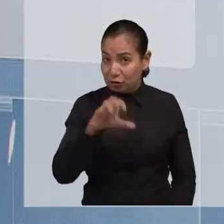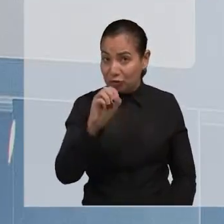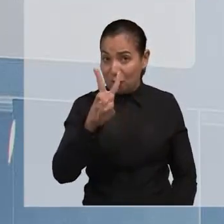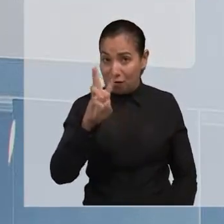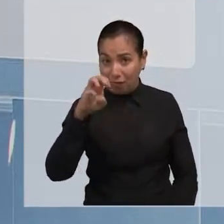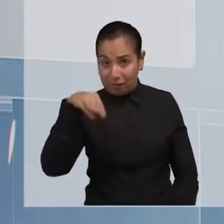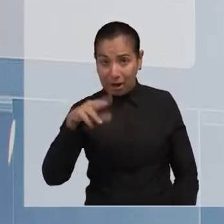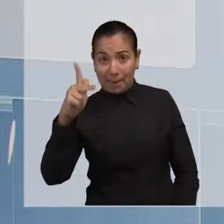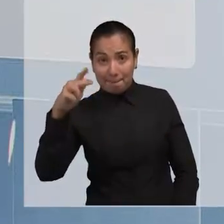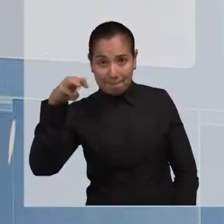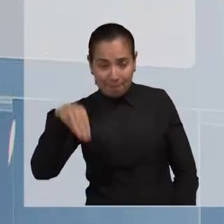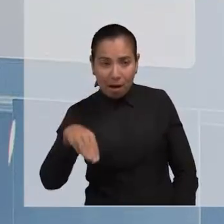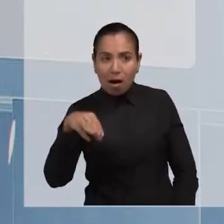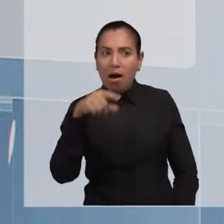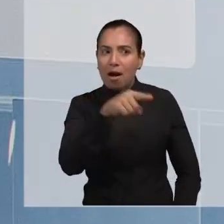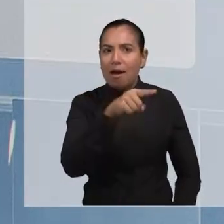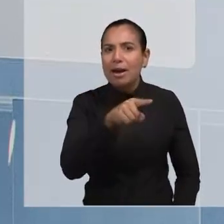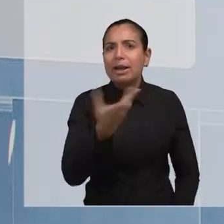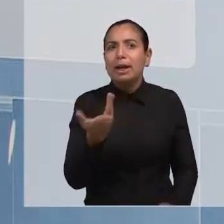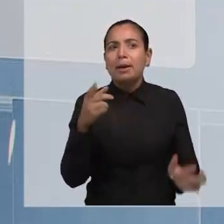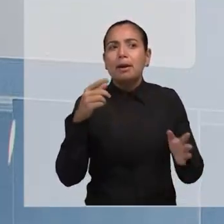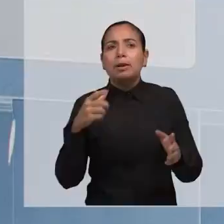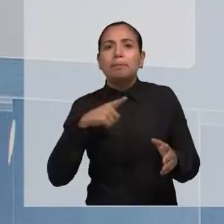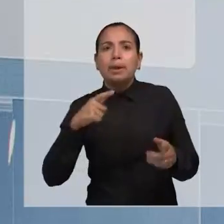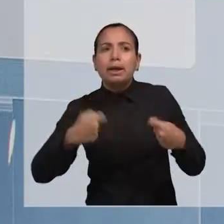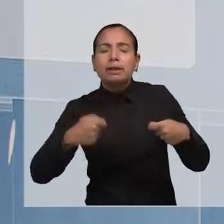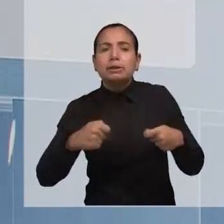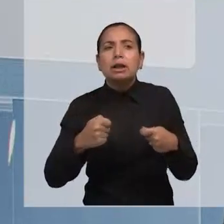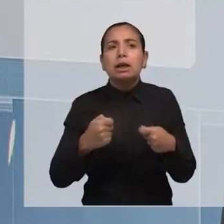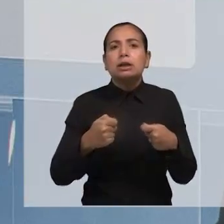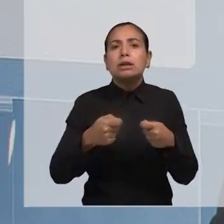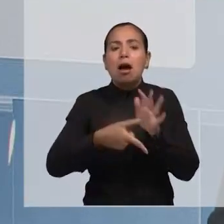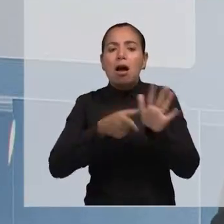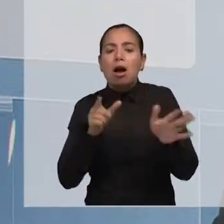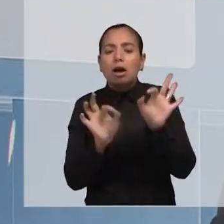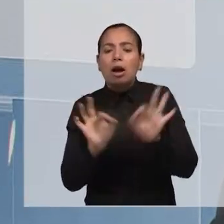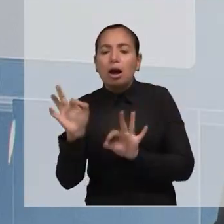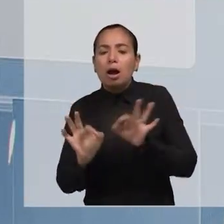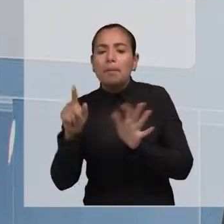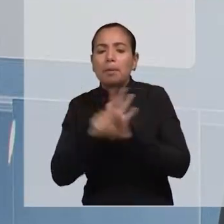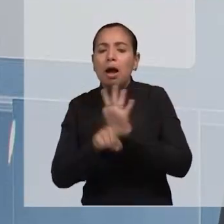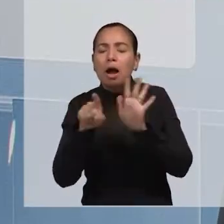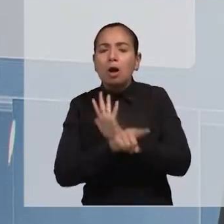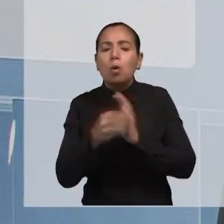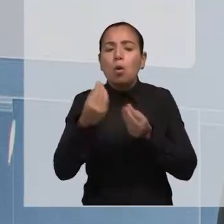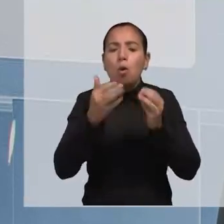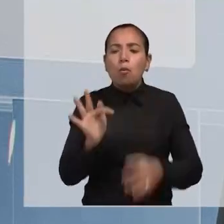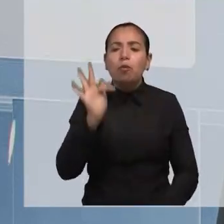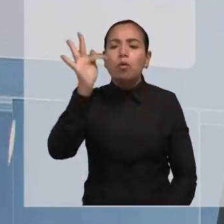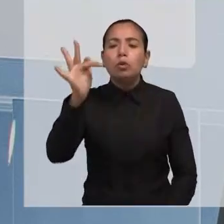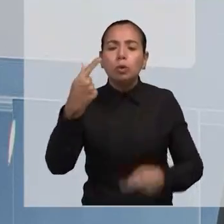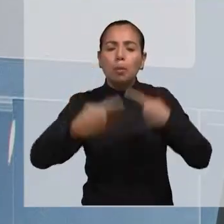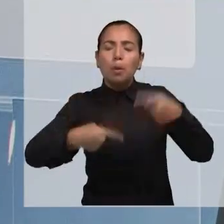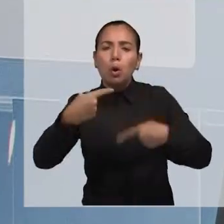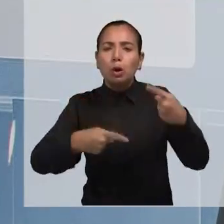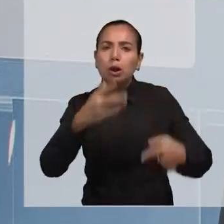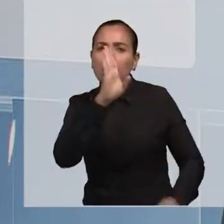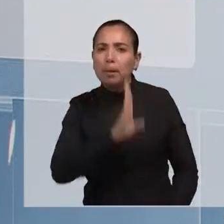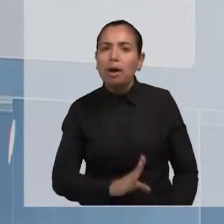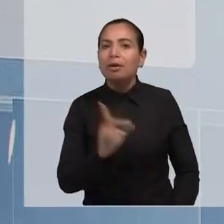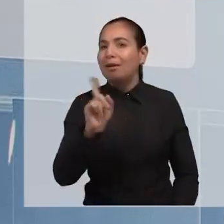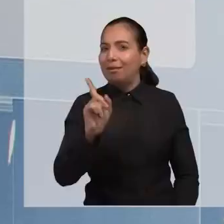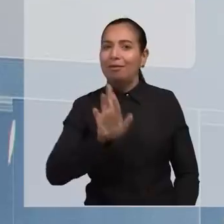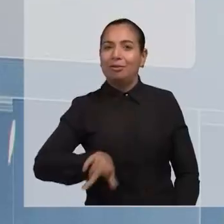Não é um Roda Viva. No Roda Viva, as perguntas são feitas, questionadas em relação ao futuro e à política do Brasil. É